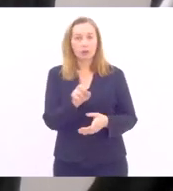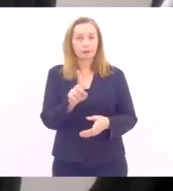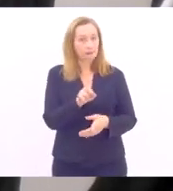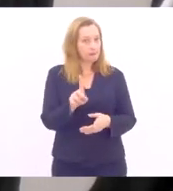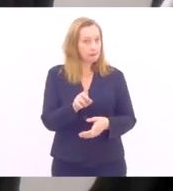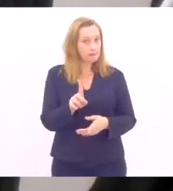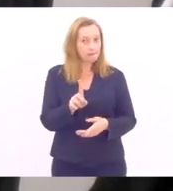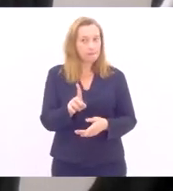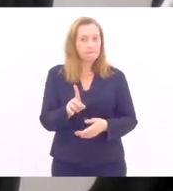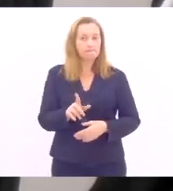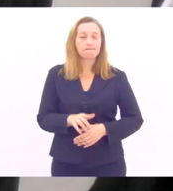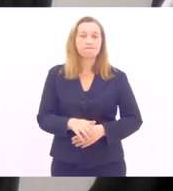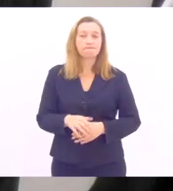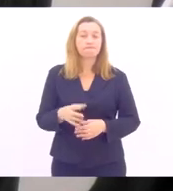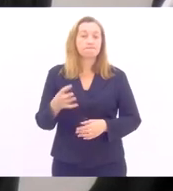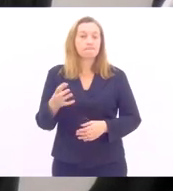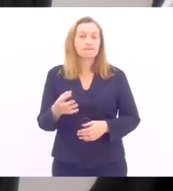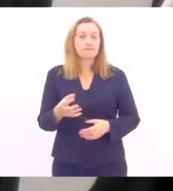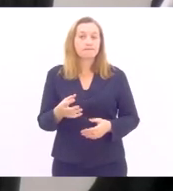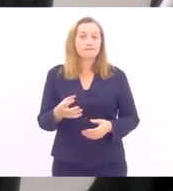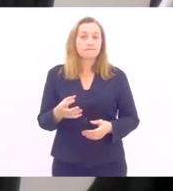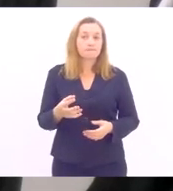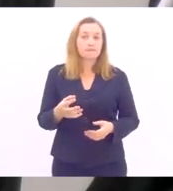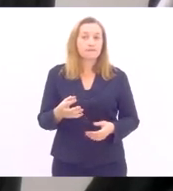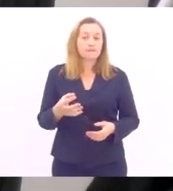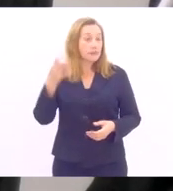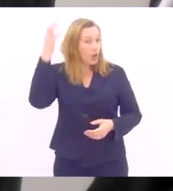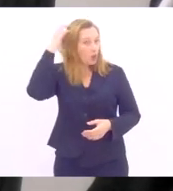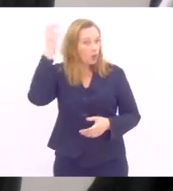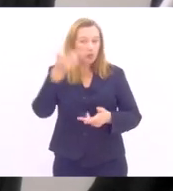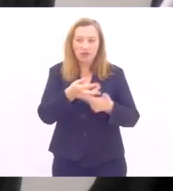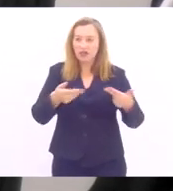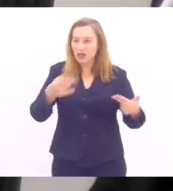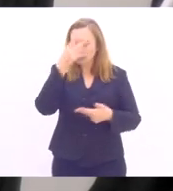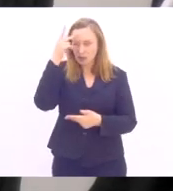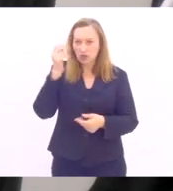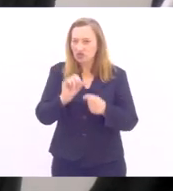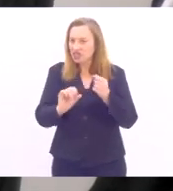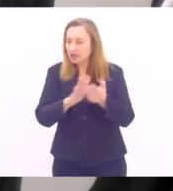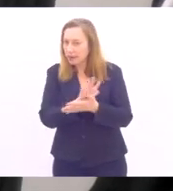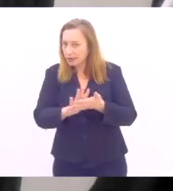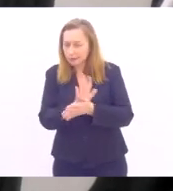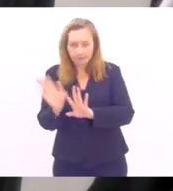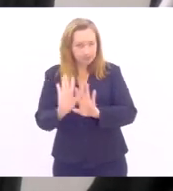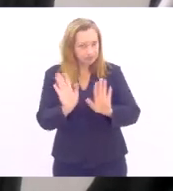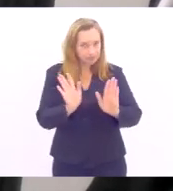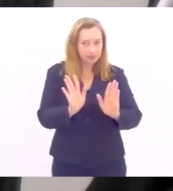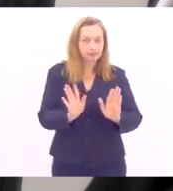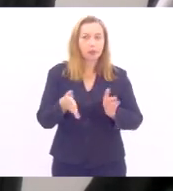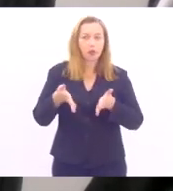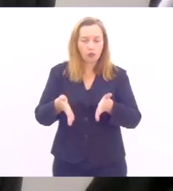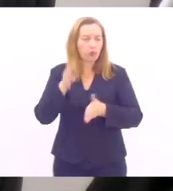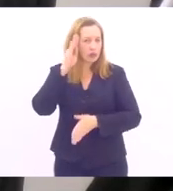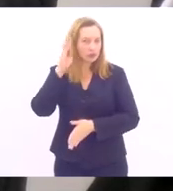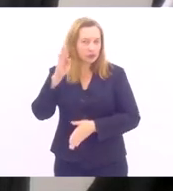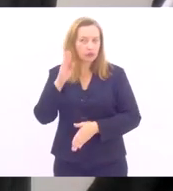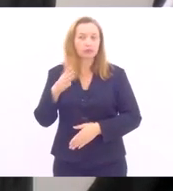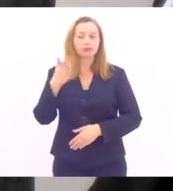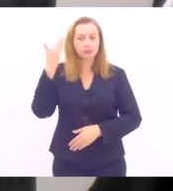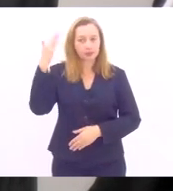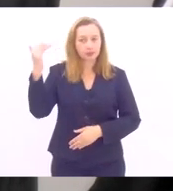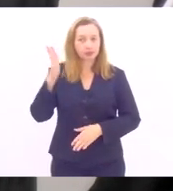não está colocando a punição em cima de milhares de pessoas que não cometeram ilícito. Esse é o ponto central e é o mais